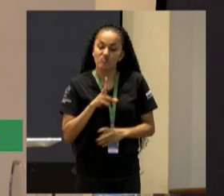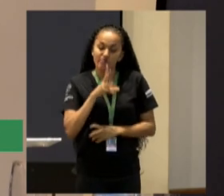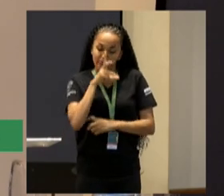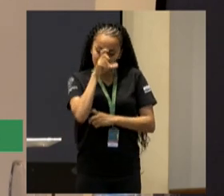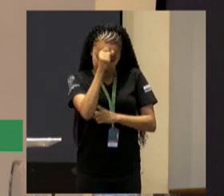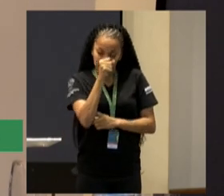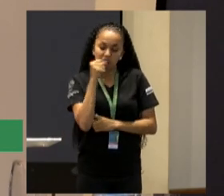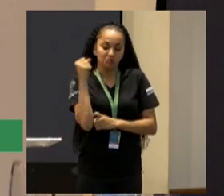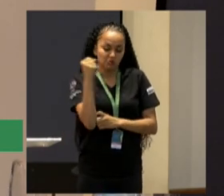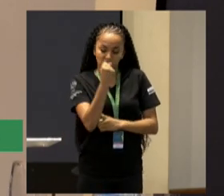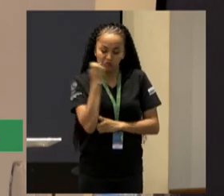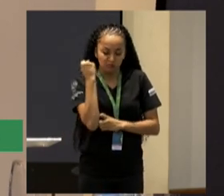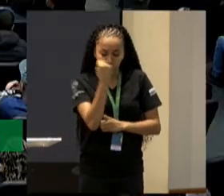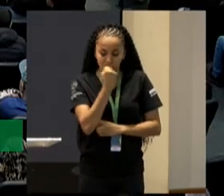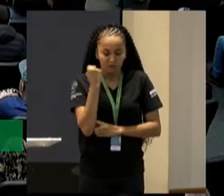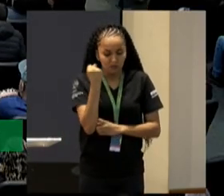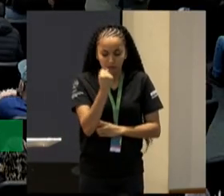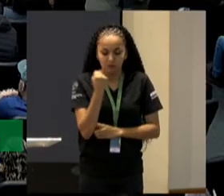né?